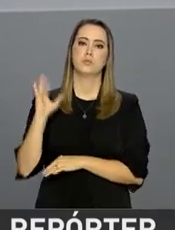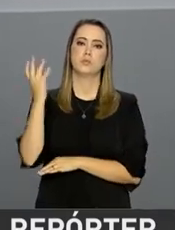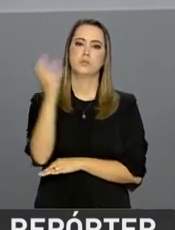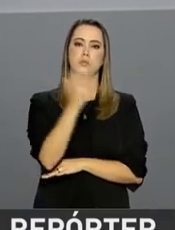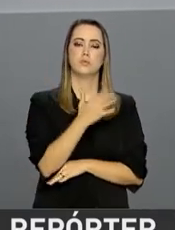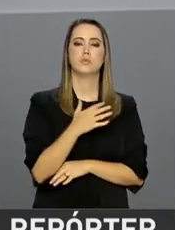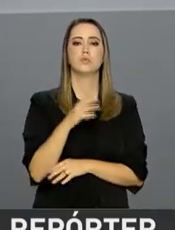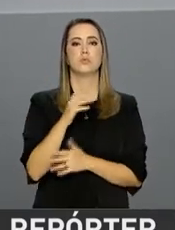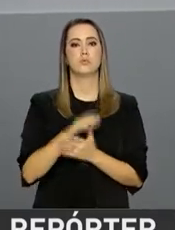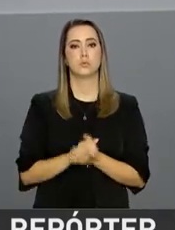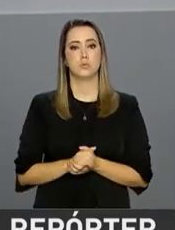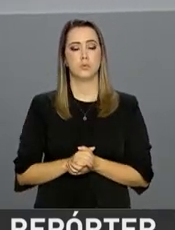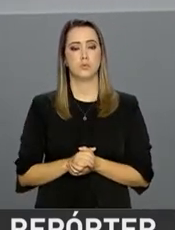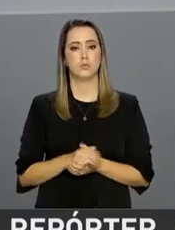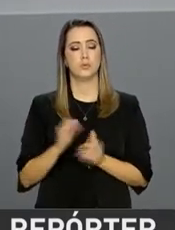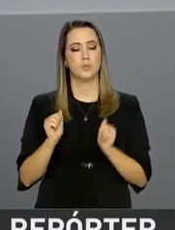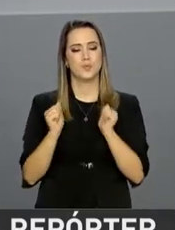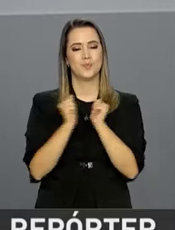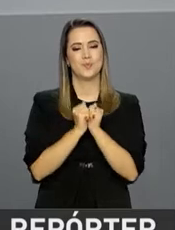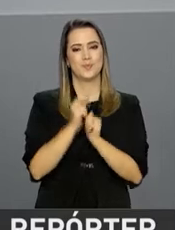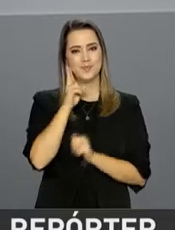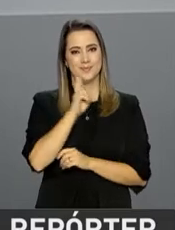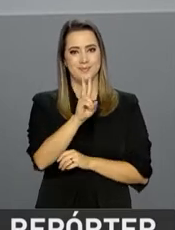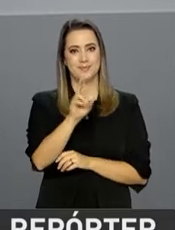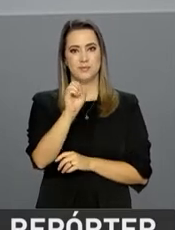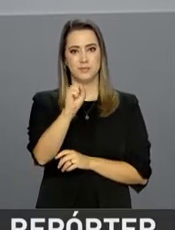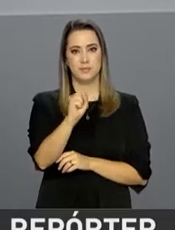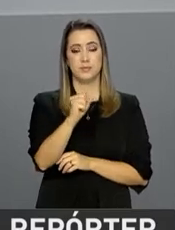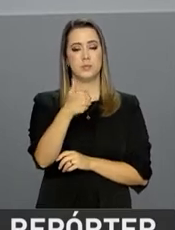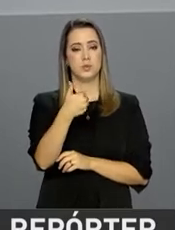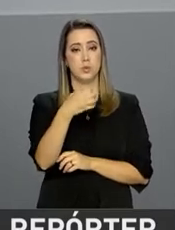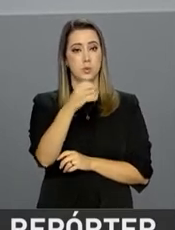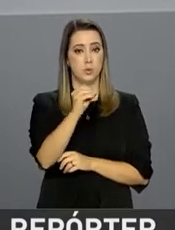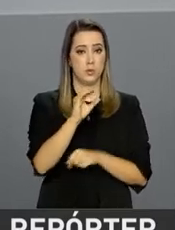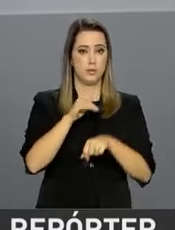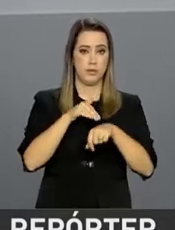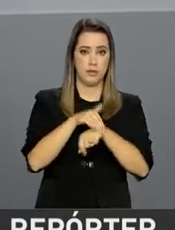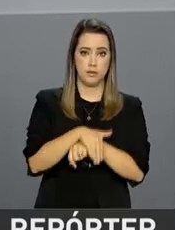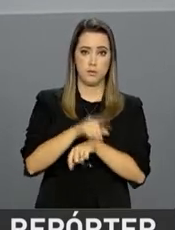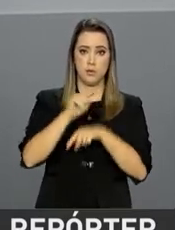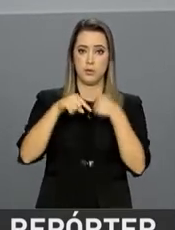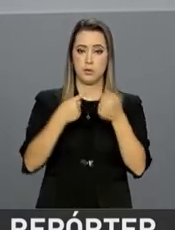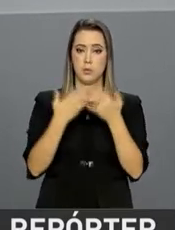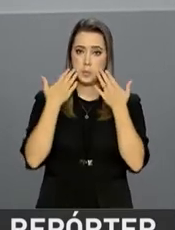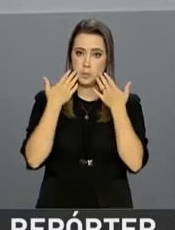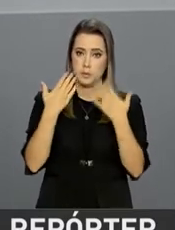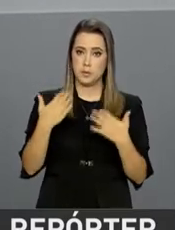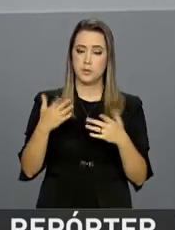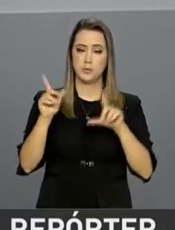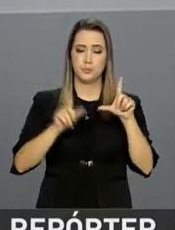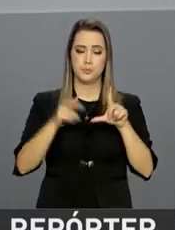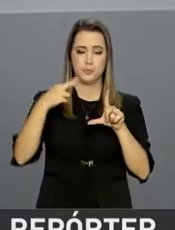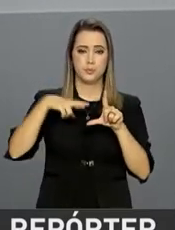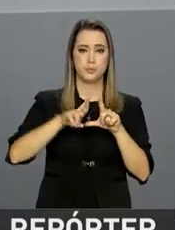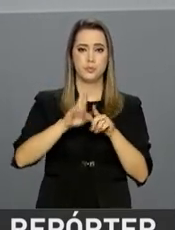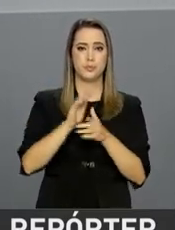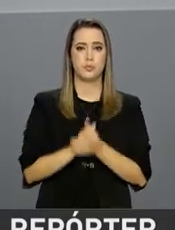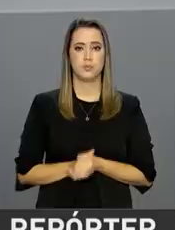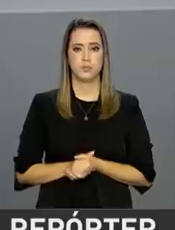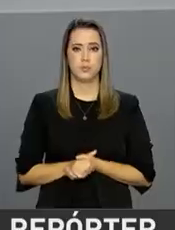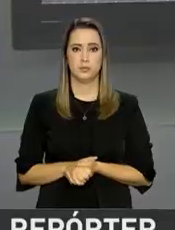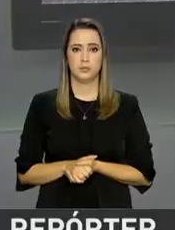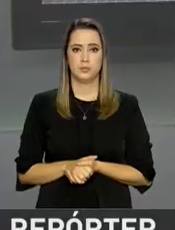do meio ambiente sarney filho acompanha com a gente a partir das oito e dez da noite logo após a última edição de hoje do repórter